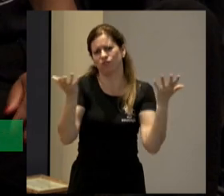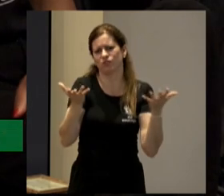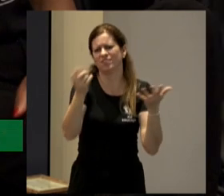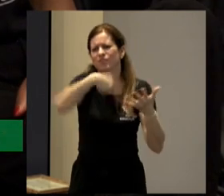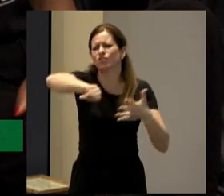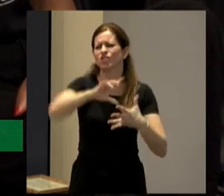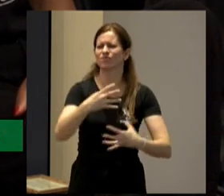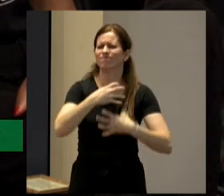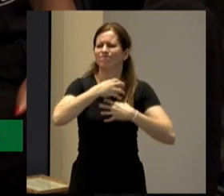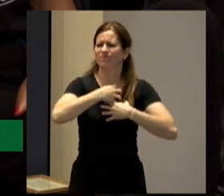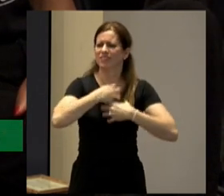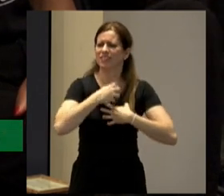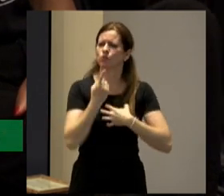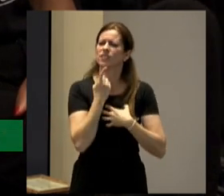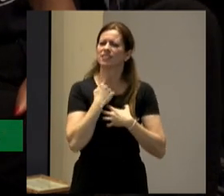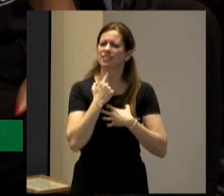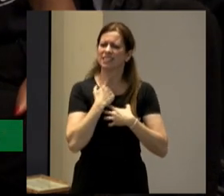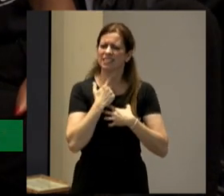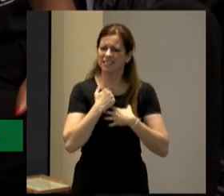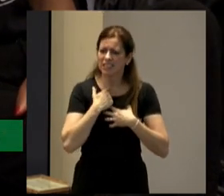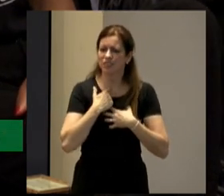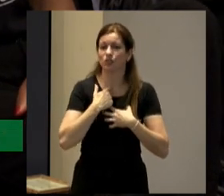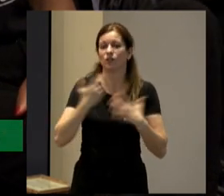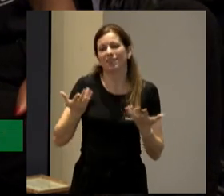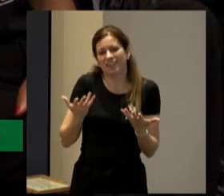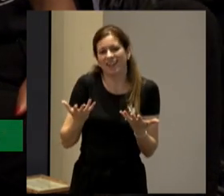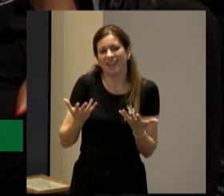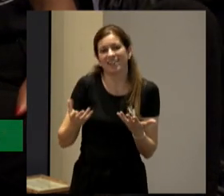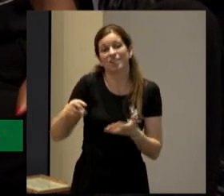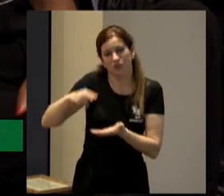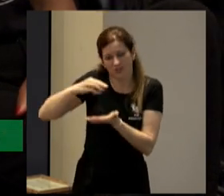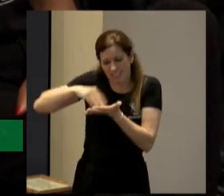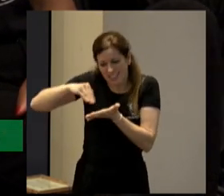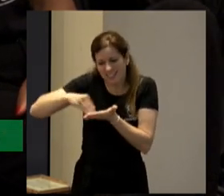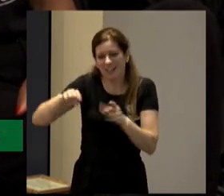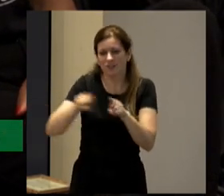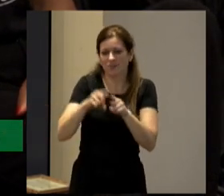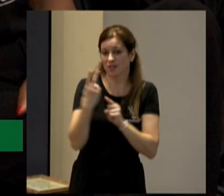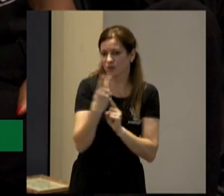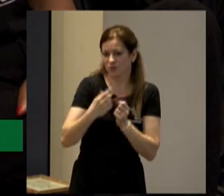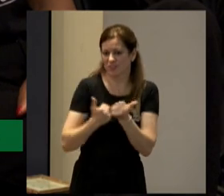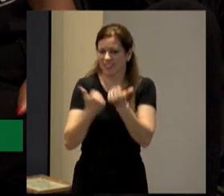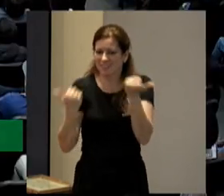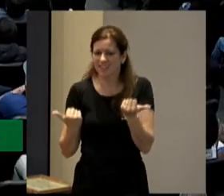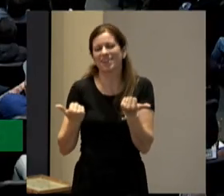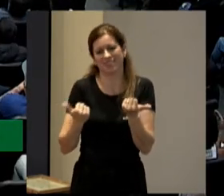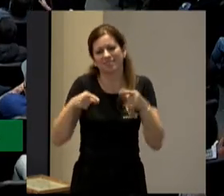trago novamente esse desejo do nosso secretário e das nossas duas subsecretárias. Um grande